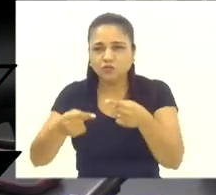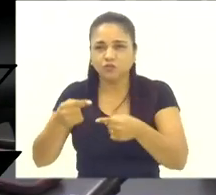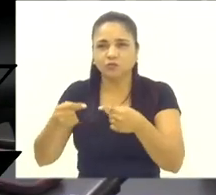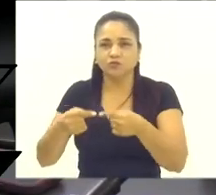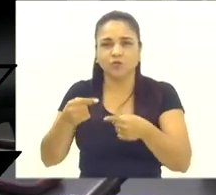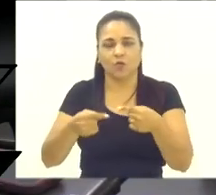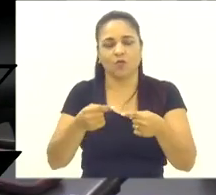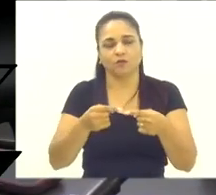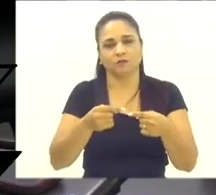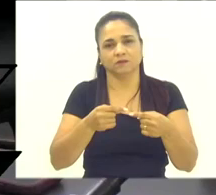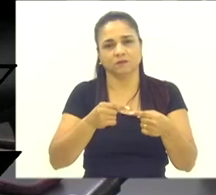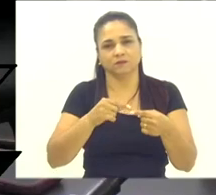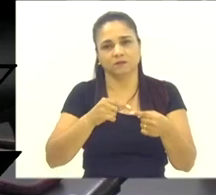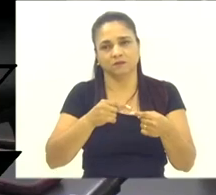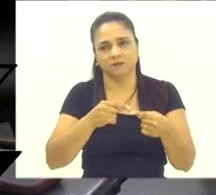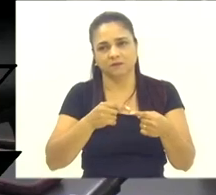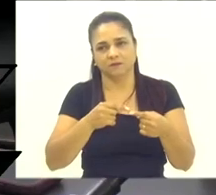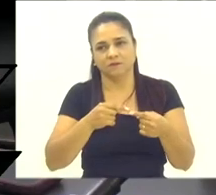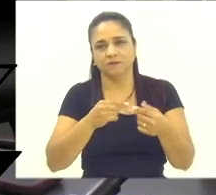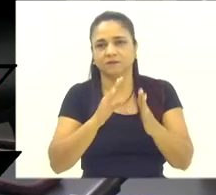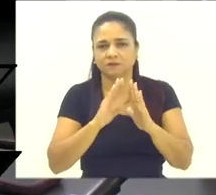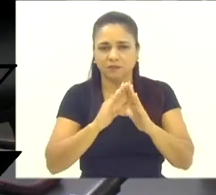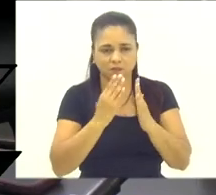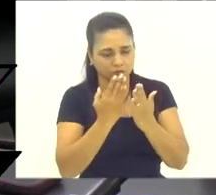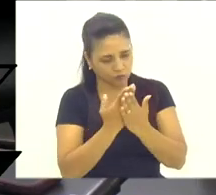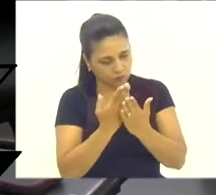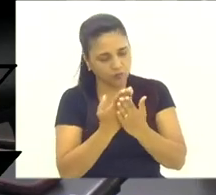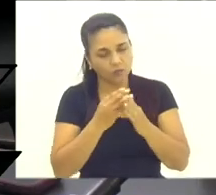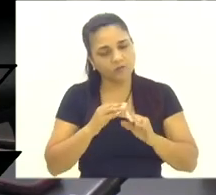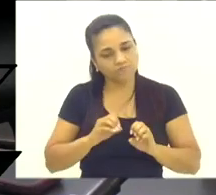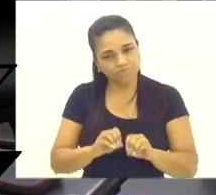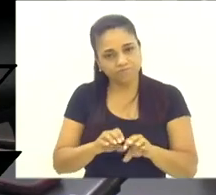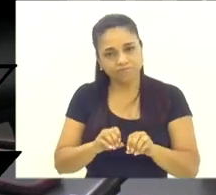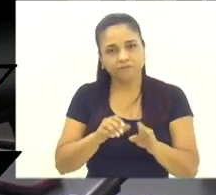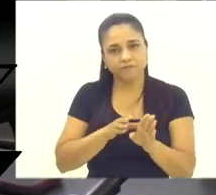sentido com nas escolas